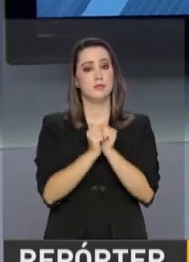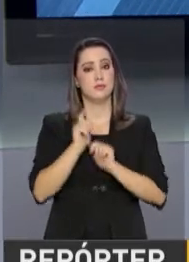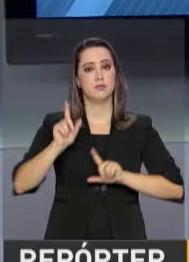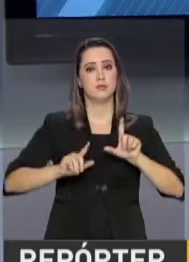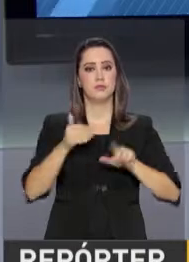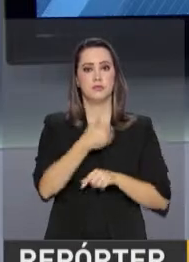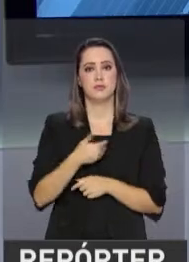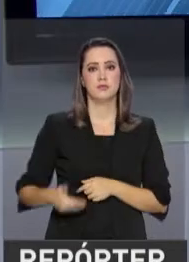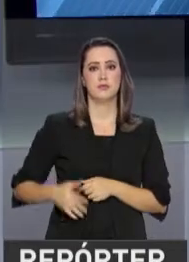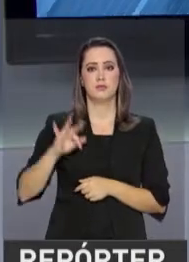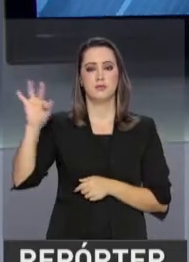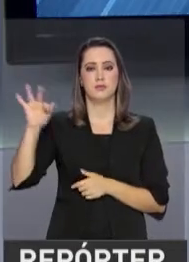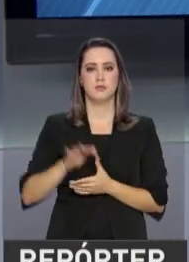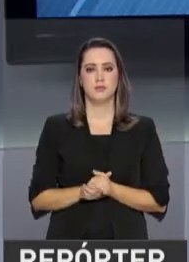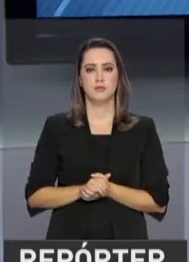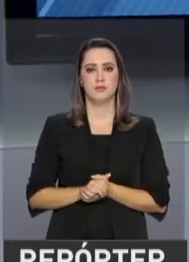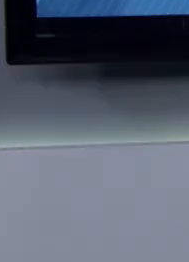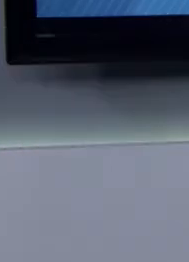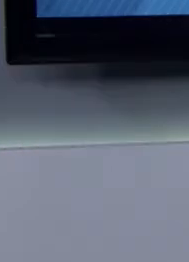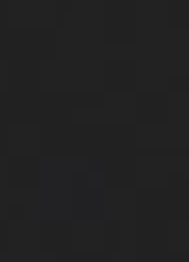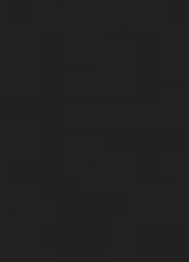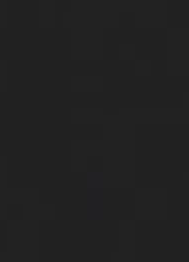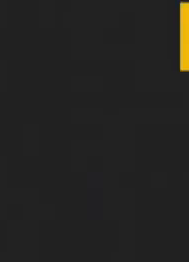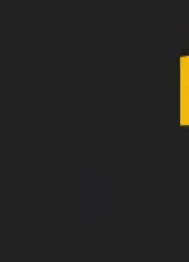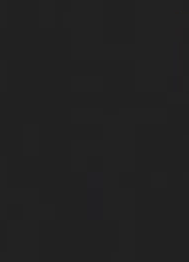na nbr a tv do governo federal